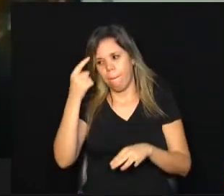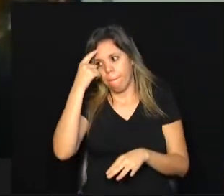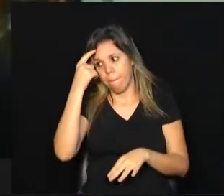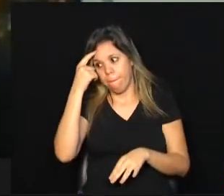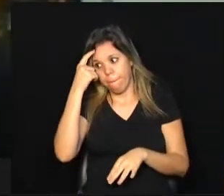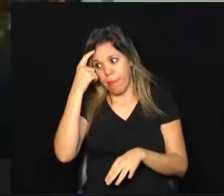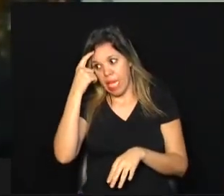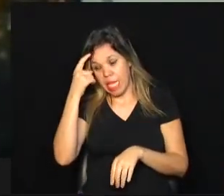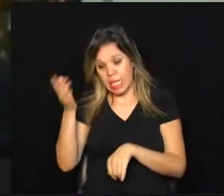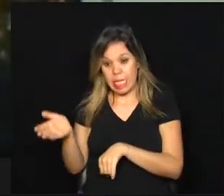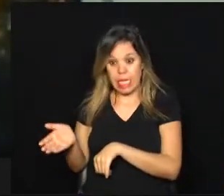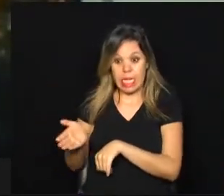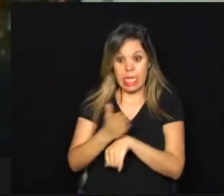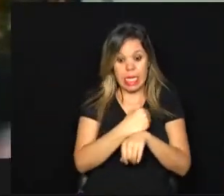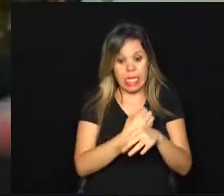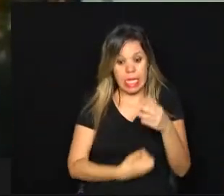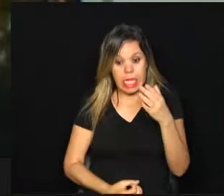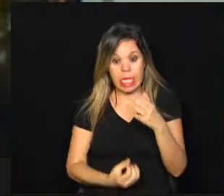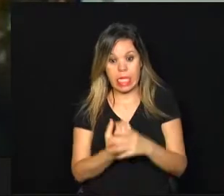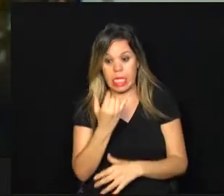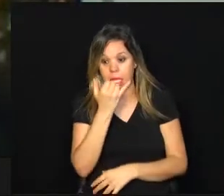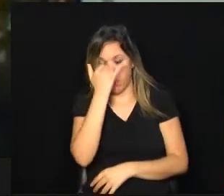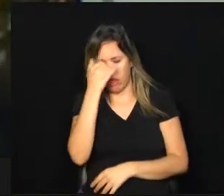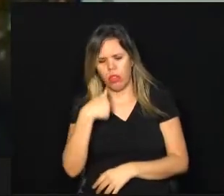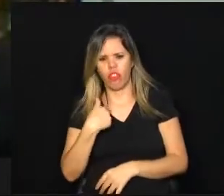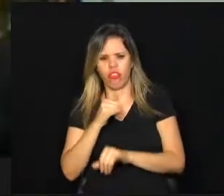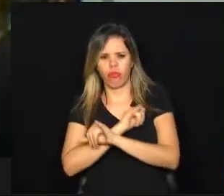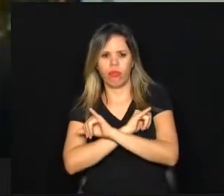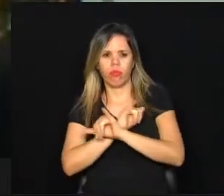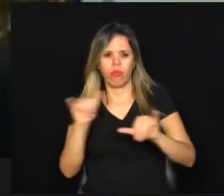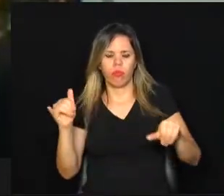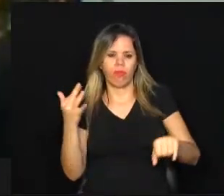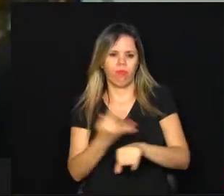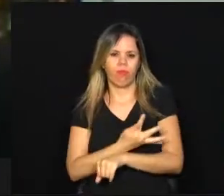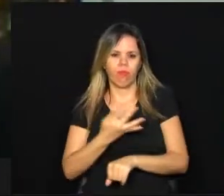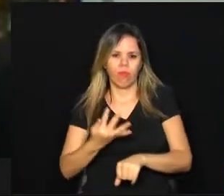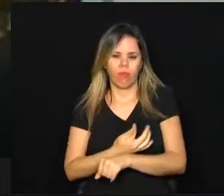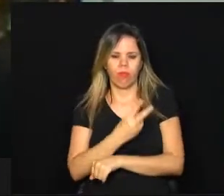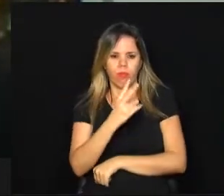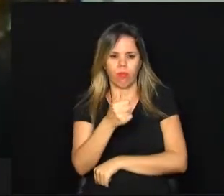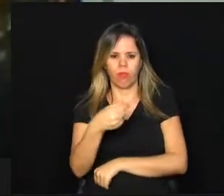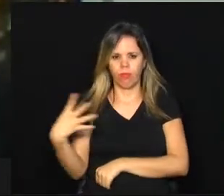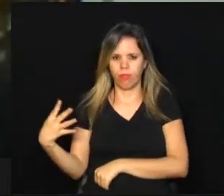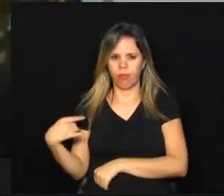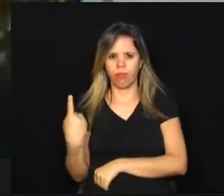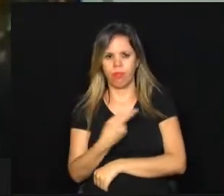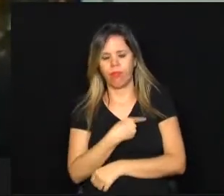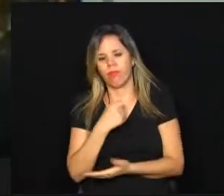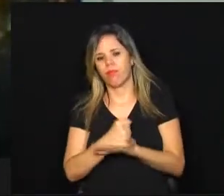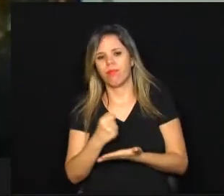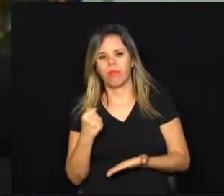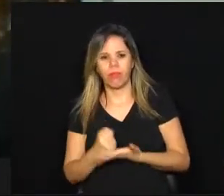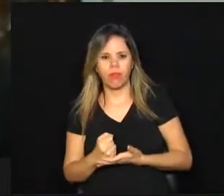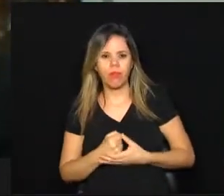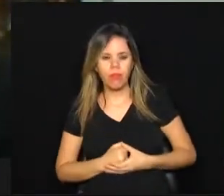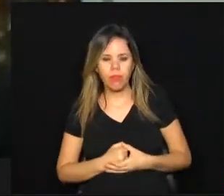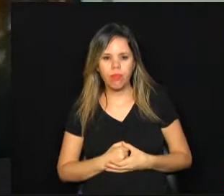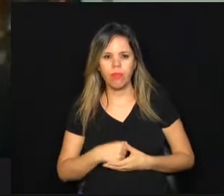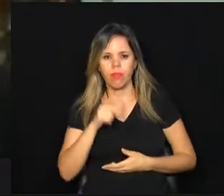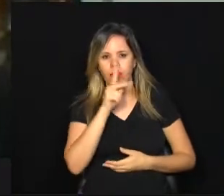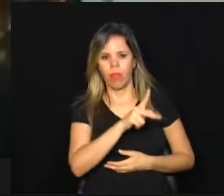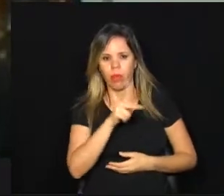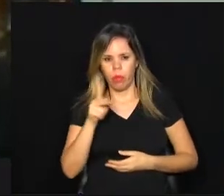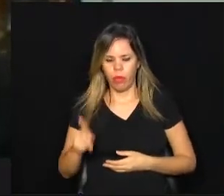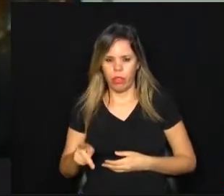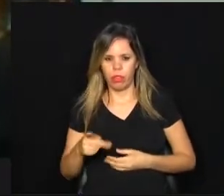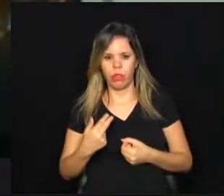aconteça. Em 2013, nós já anunciamos a crise de 2014. Tanto que nós contratamos o professor Zufo da